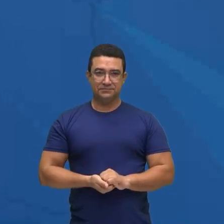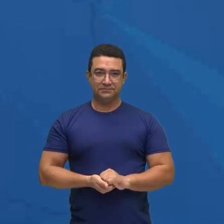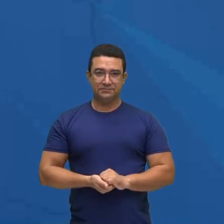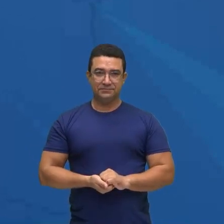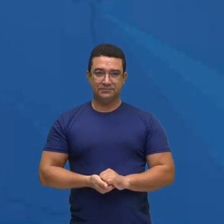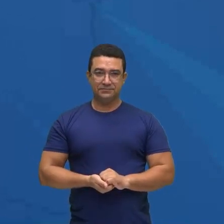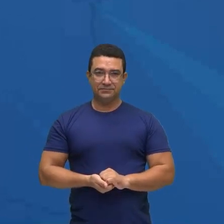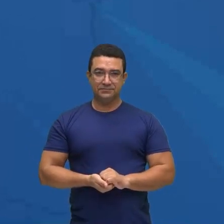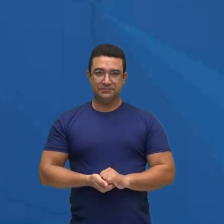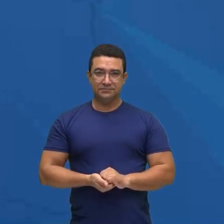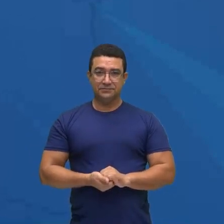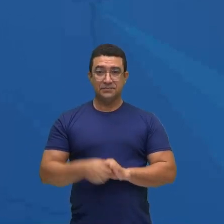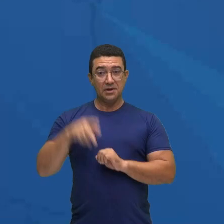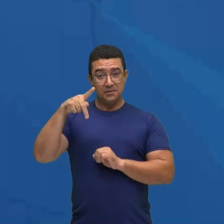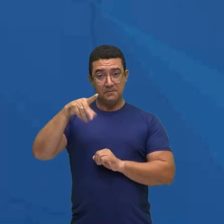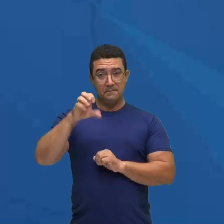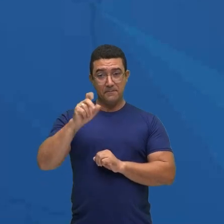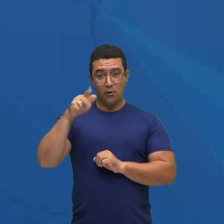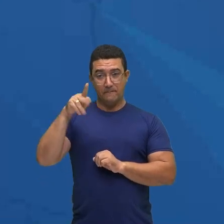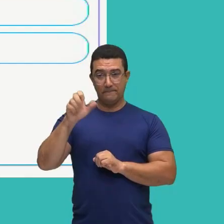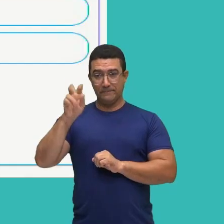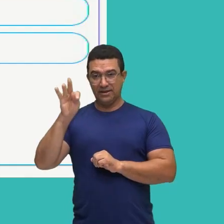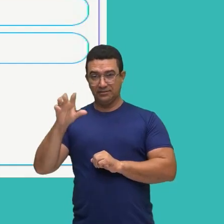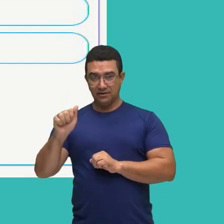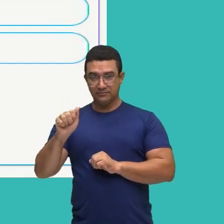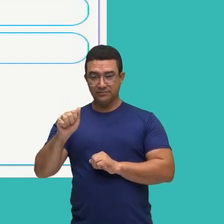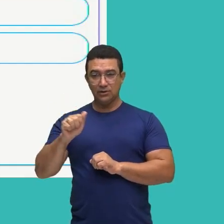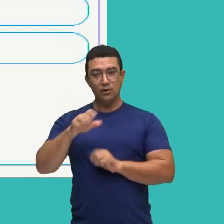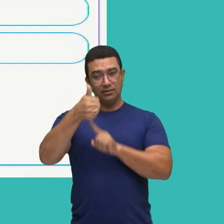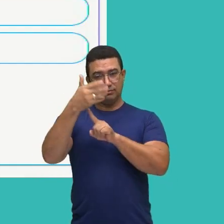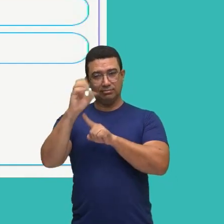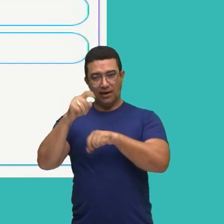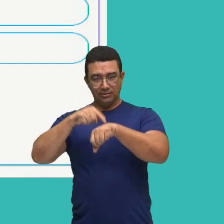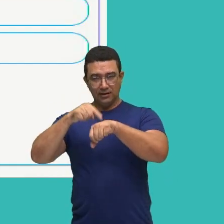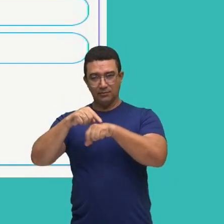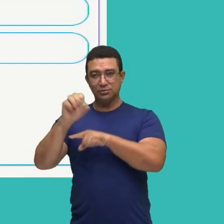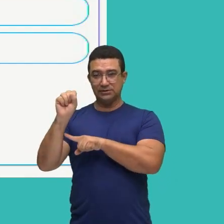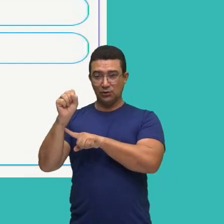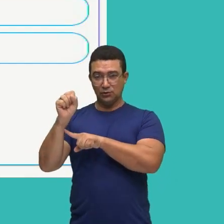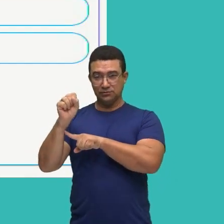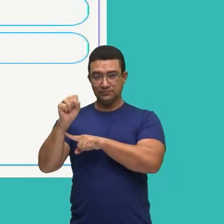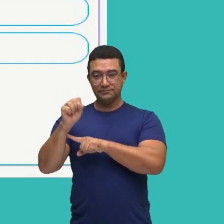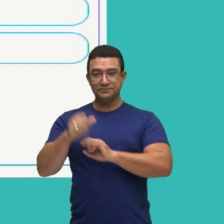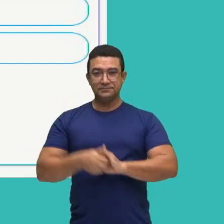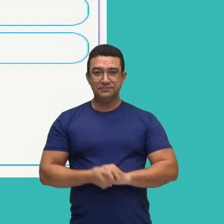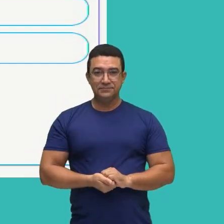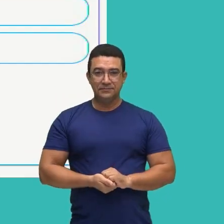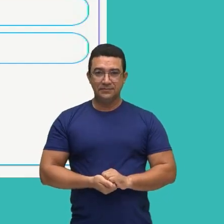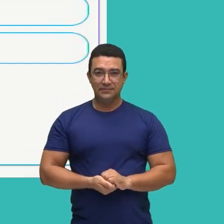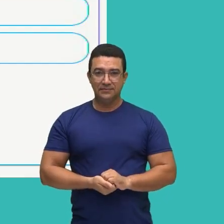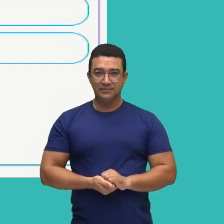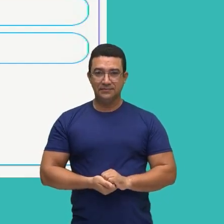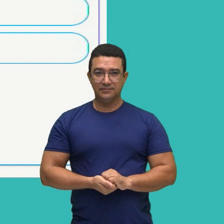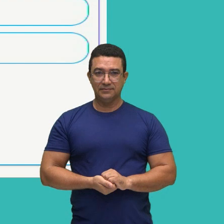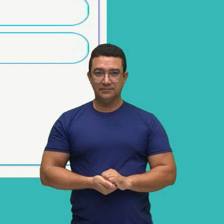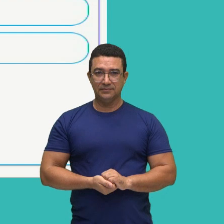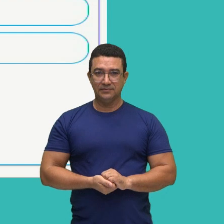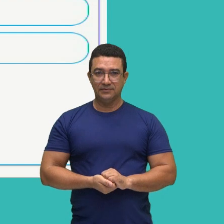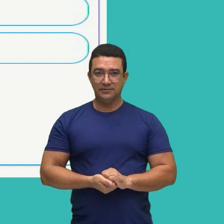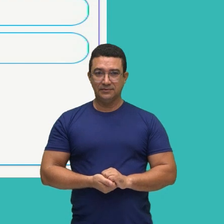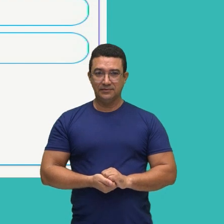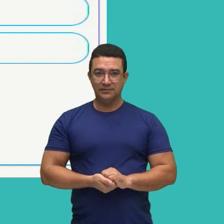mesmo. E olha só, porpeta, pergunta na tela, 10 segundinhos para você. Porpeta é o mesmo que